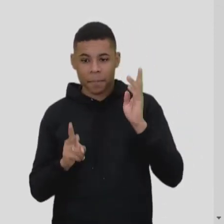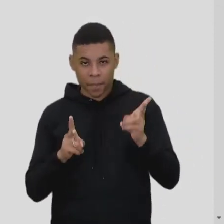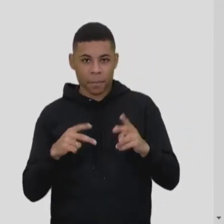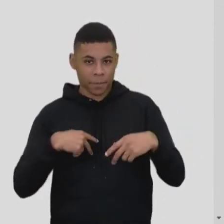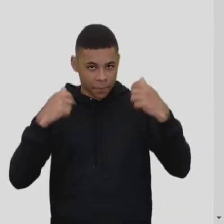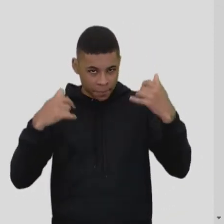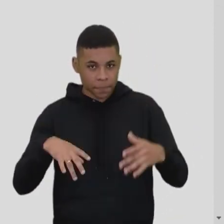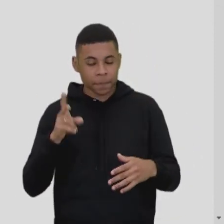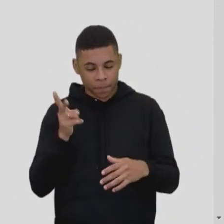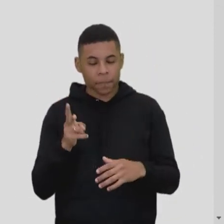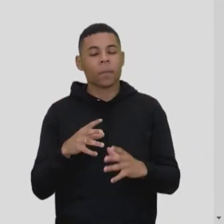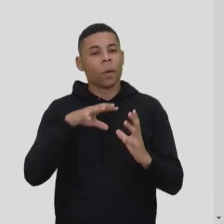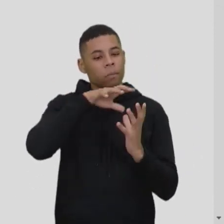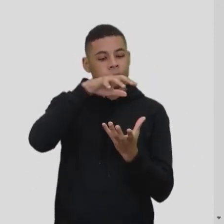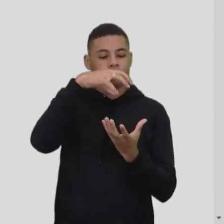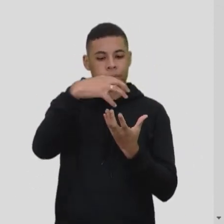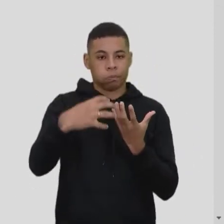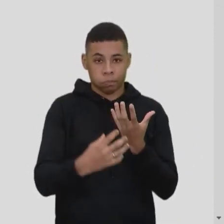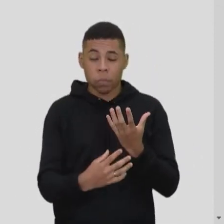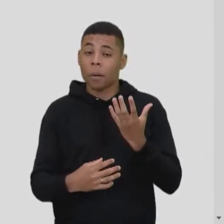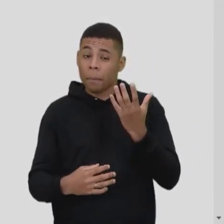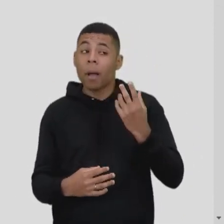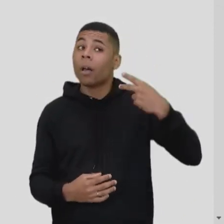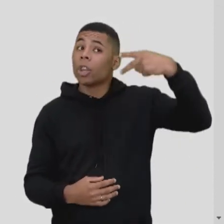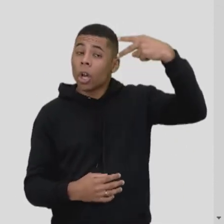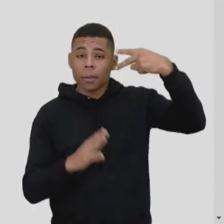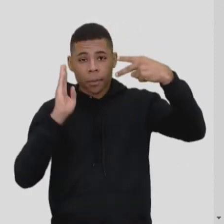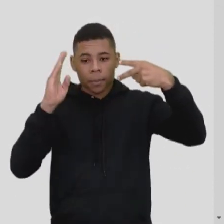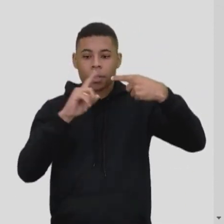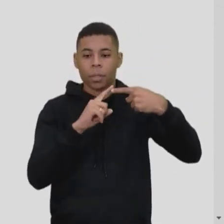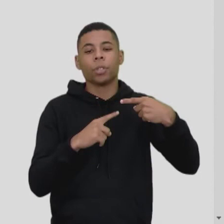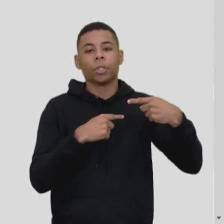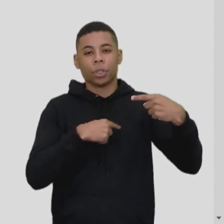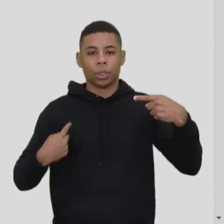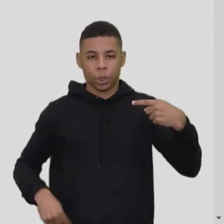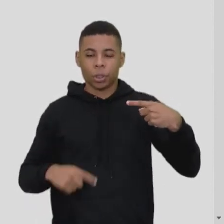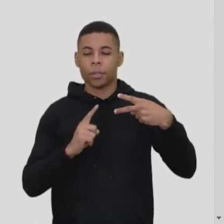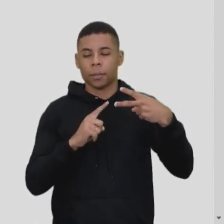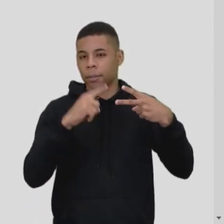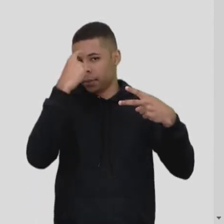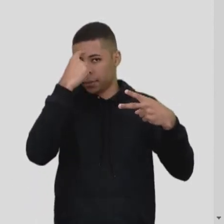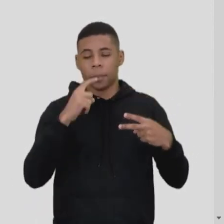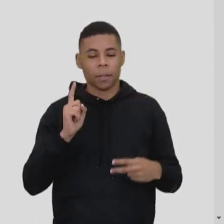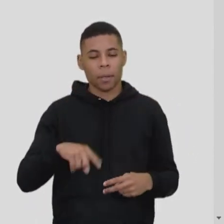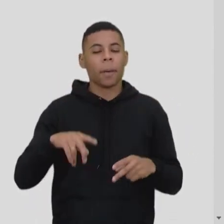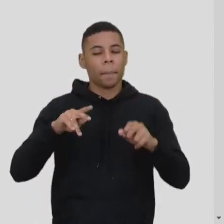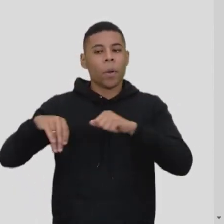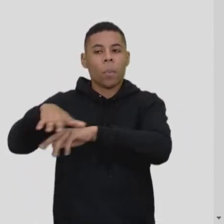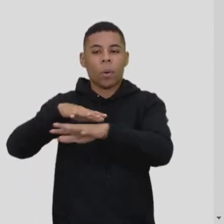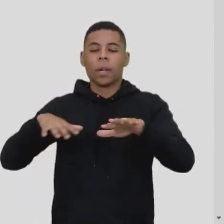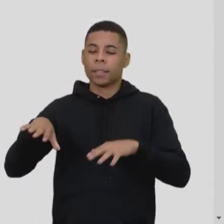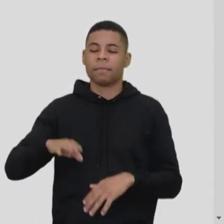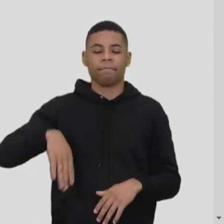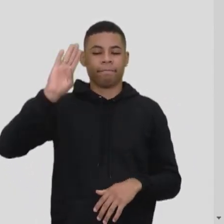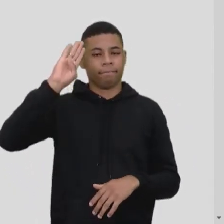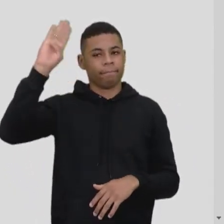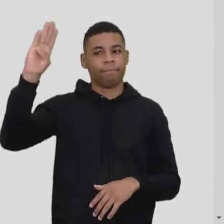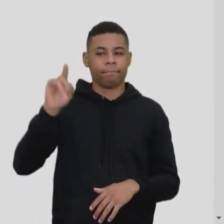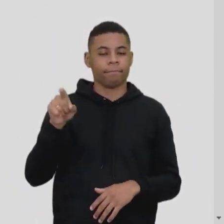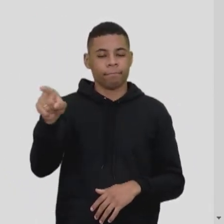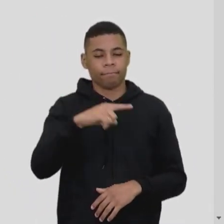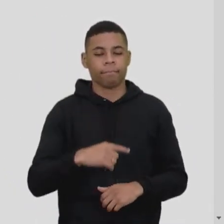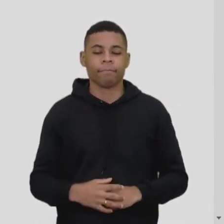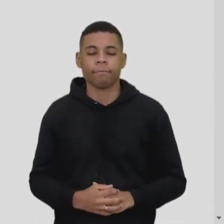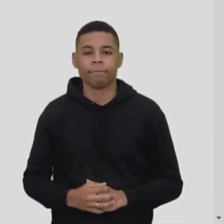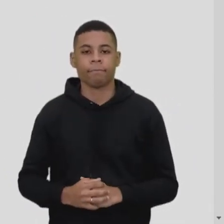para o contingente populacional aí de China e Índia, né, que é uma população extremamente elevada, aí um